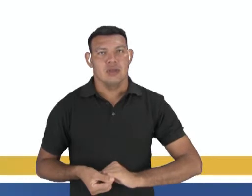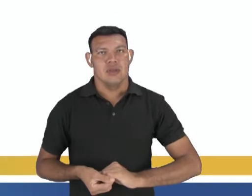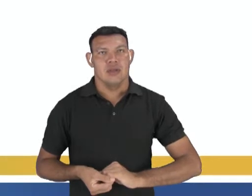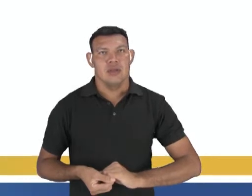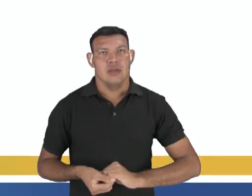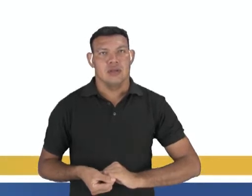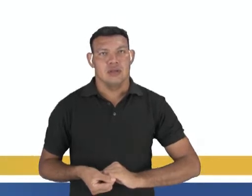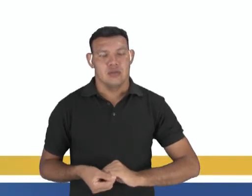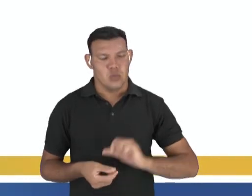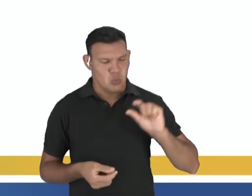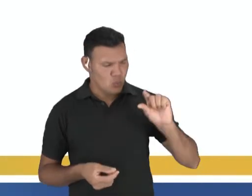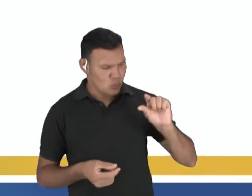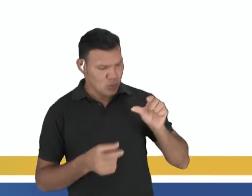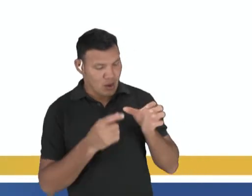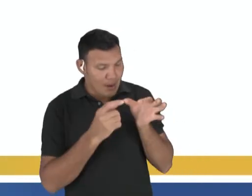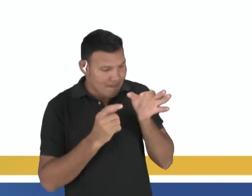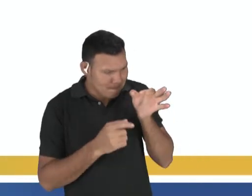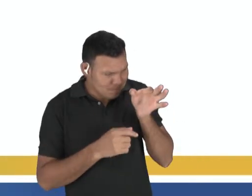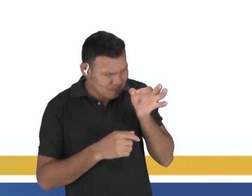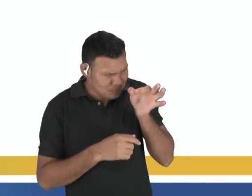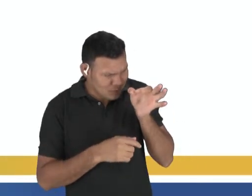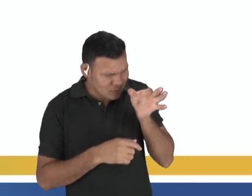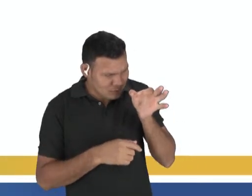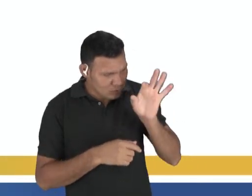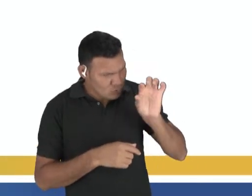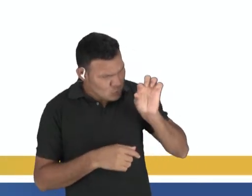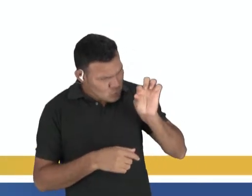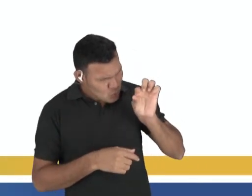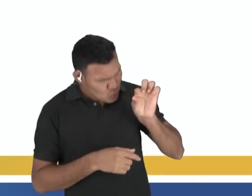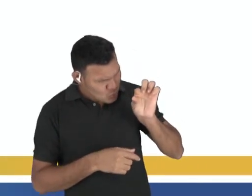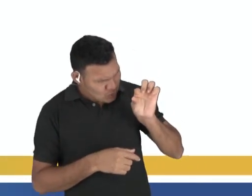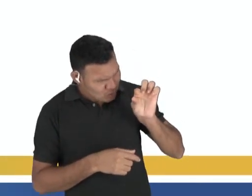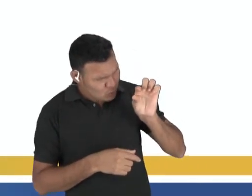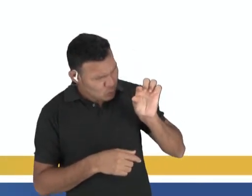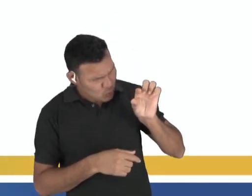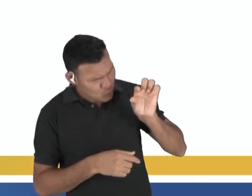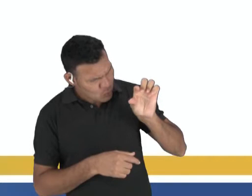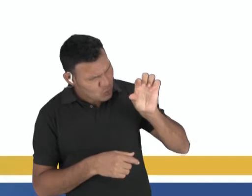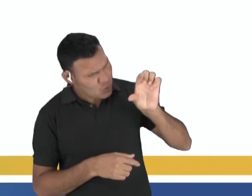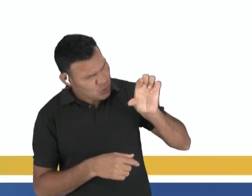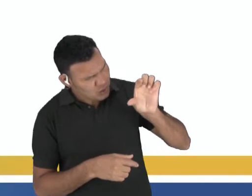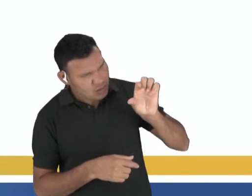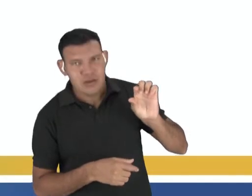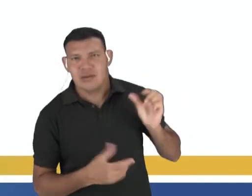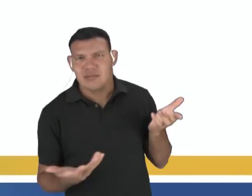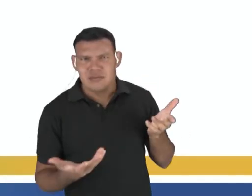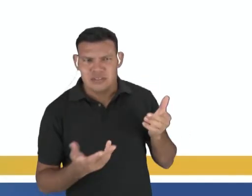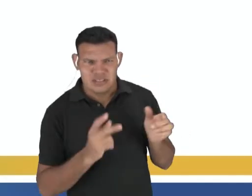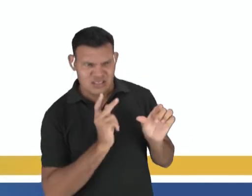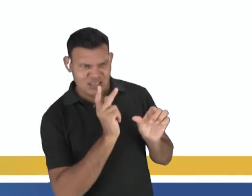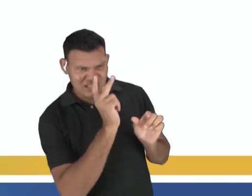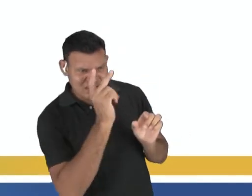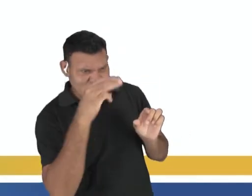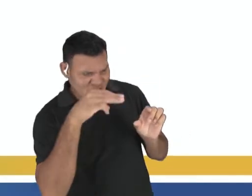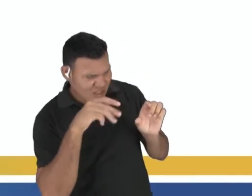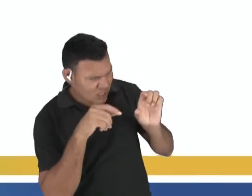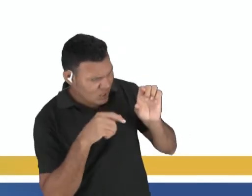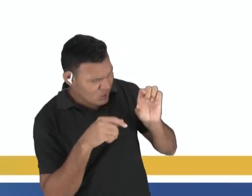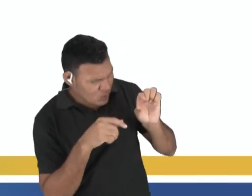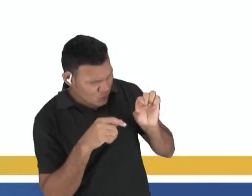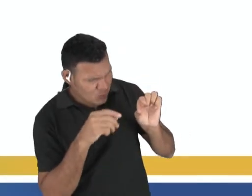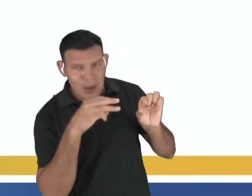uma moeda. Imaginem uma moedinha, a espessura dela. Será que é conveniente eu usar quilômetro? Com certeza, obviamente que